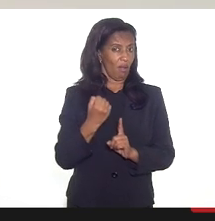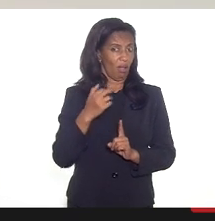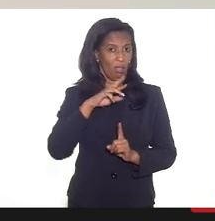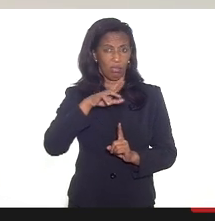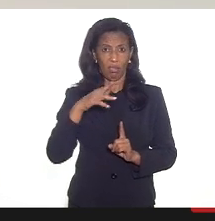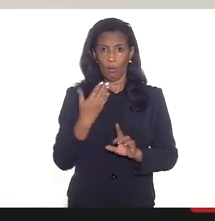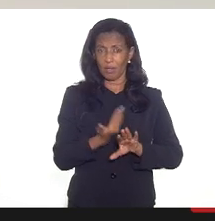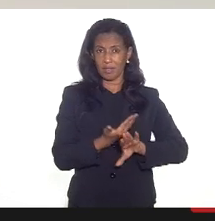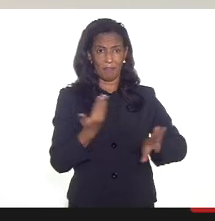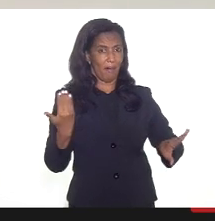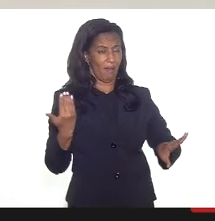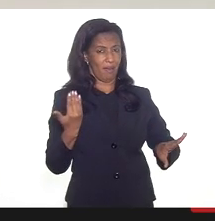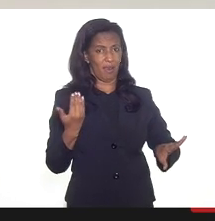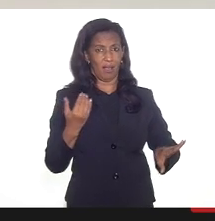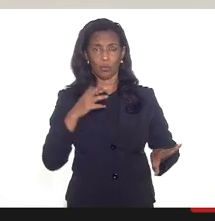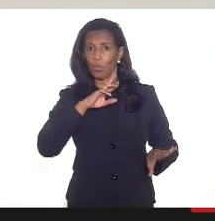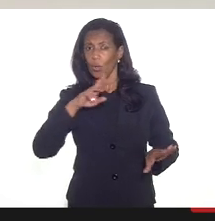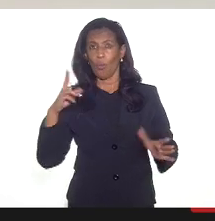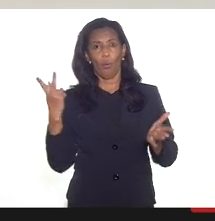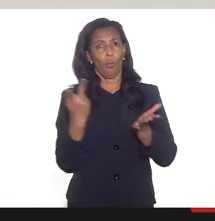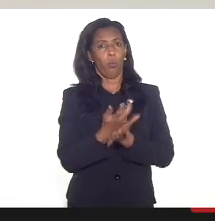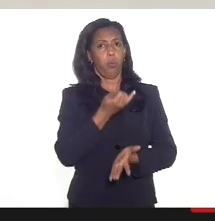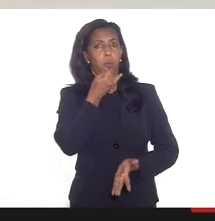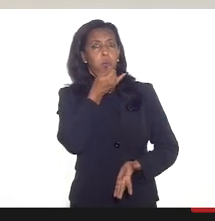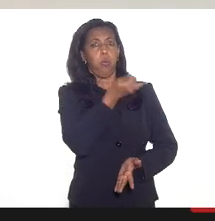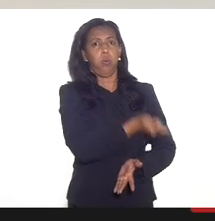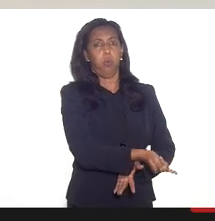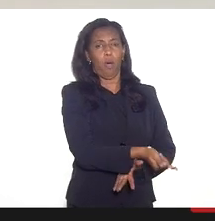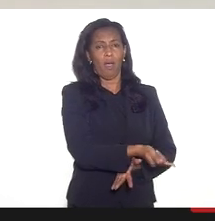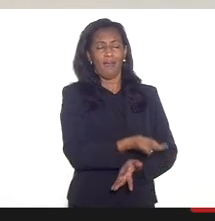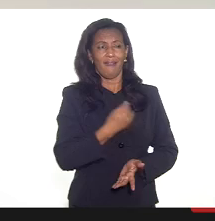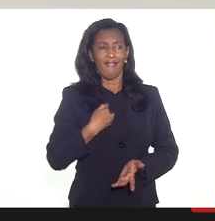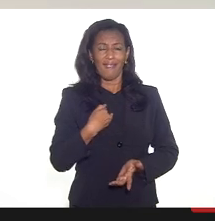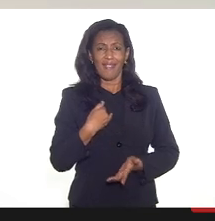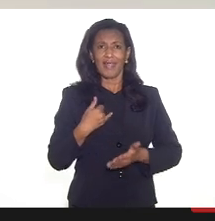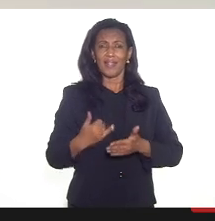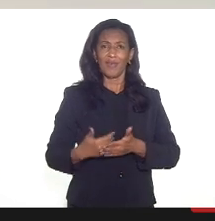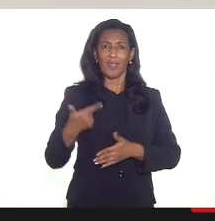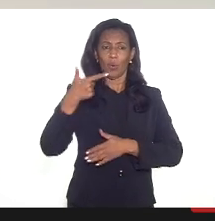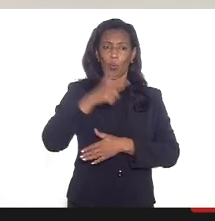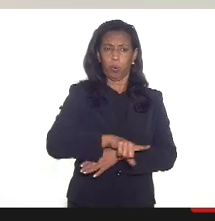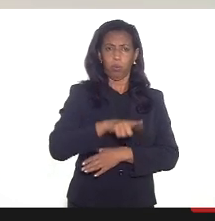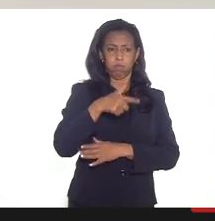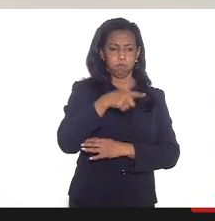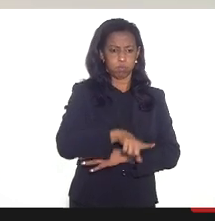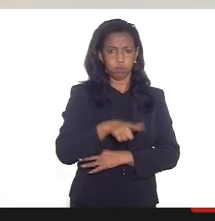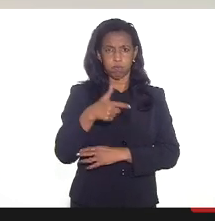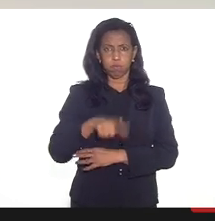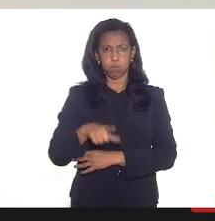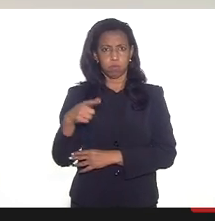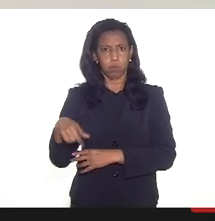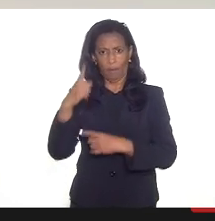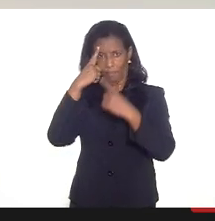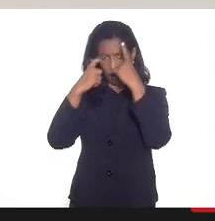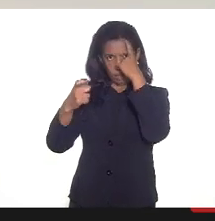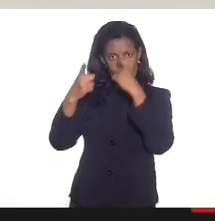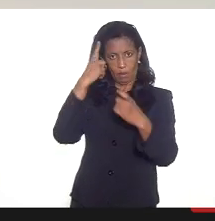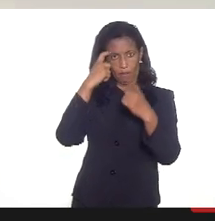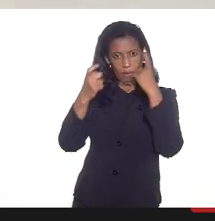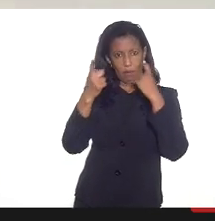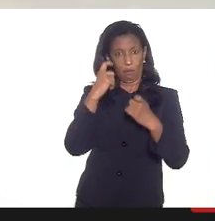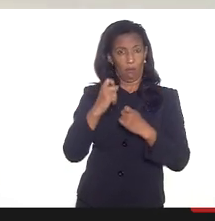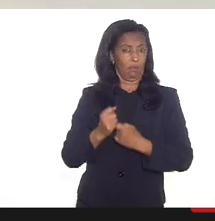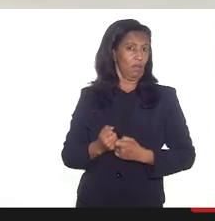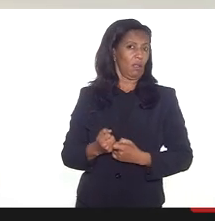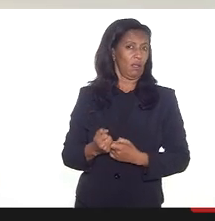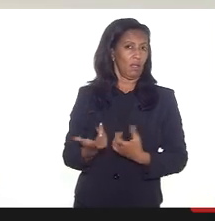fato isolado, ele não acontece de repente. Ele é precedido de diversas formas de violência e que pode ser